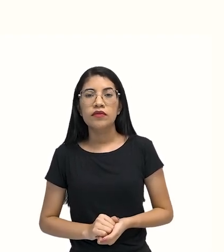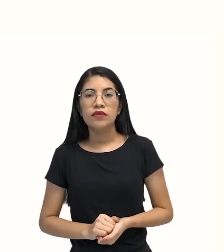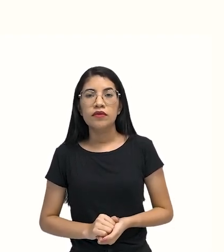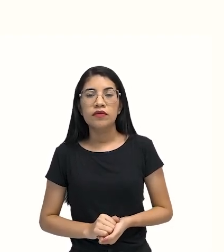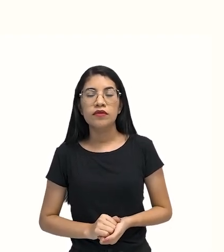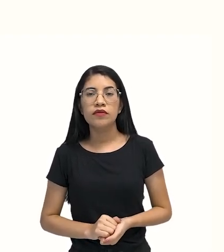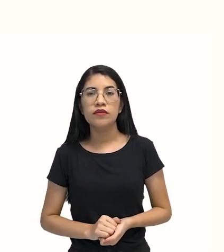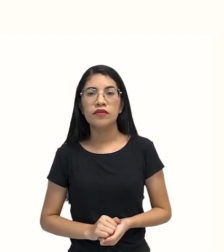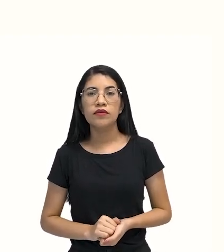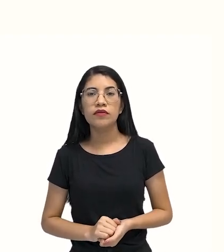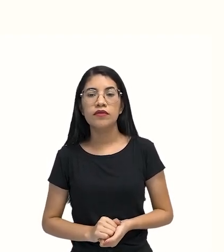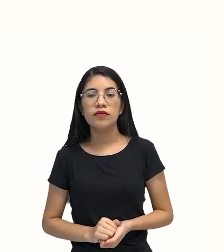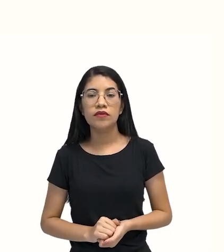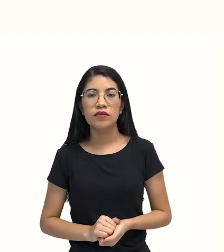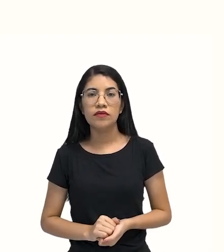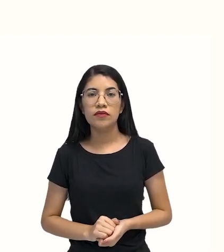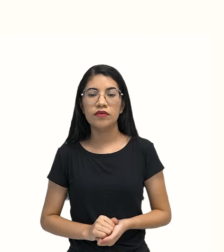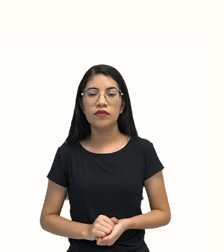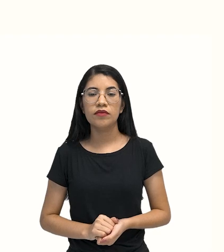frequência relativa,